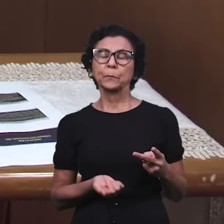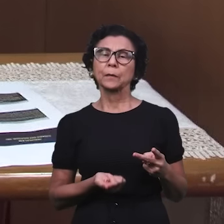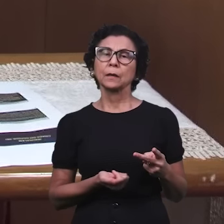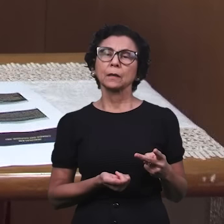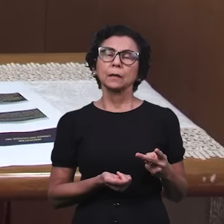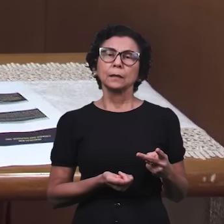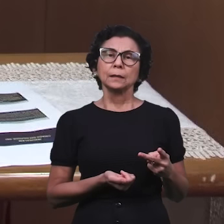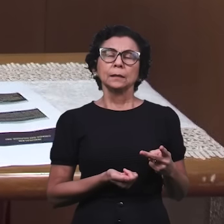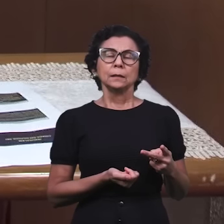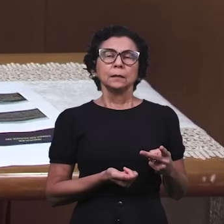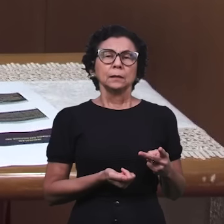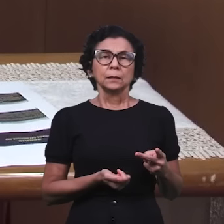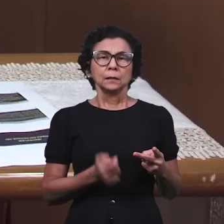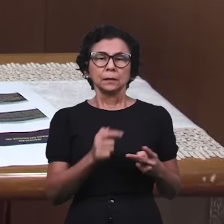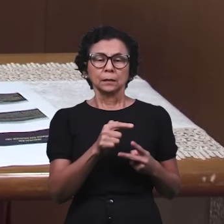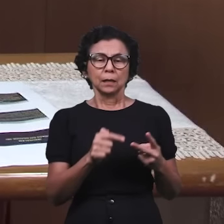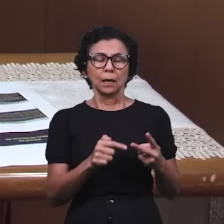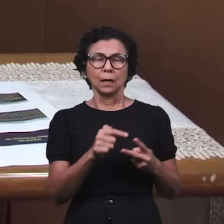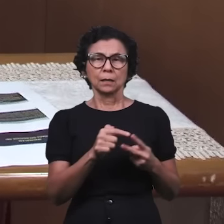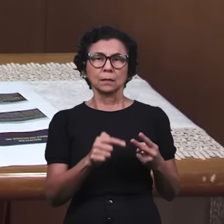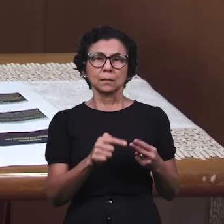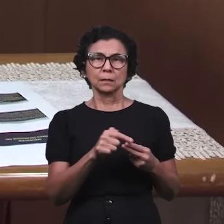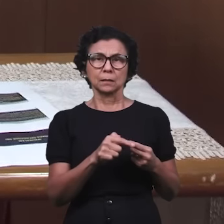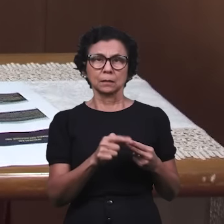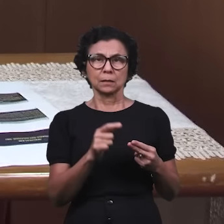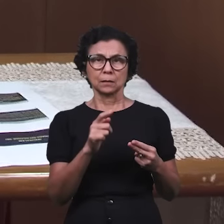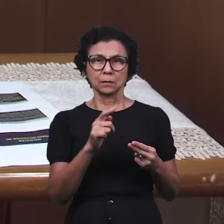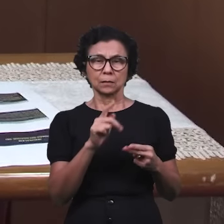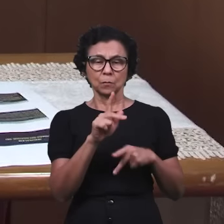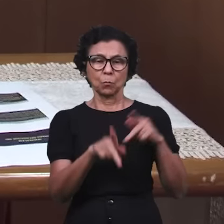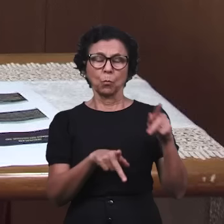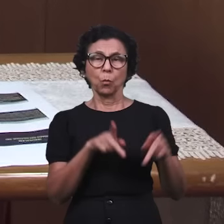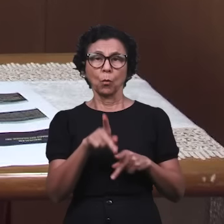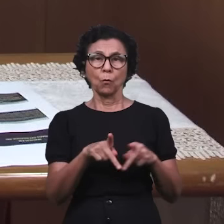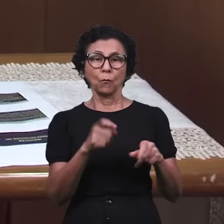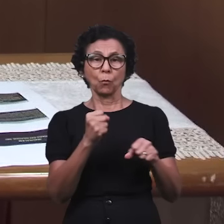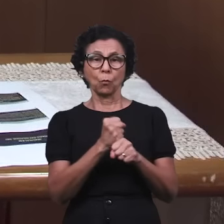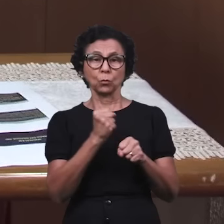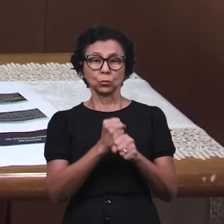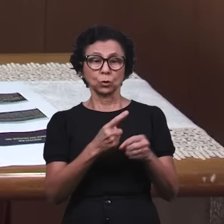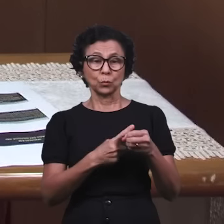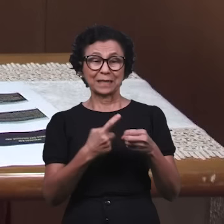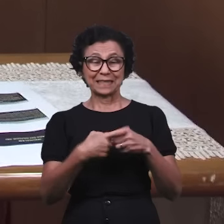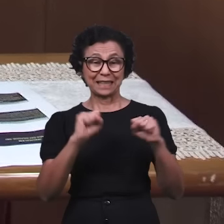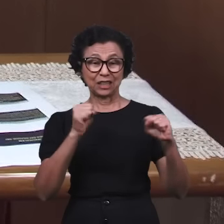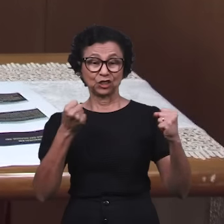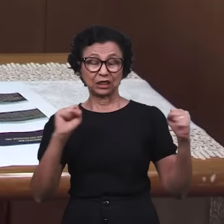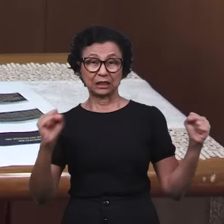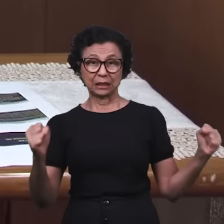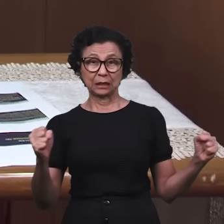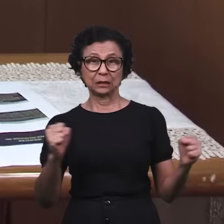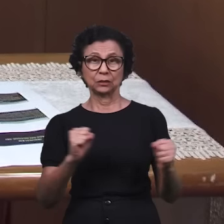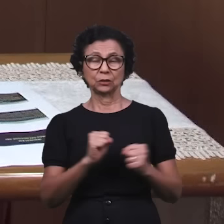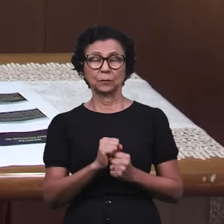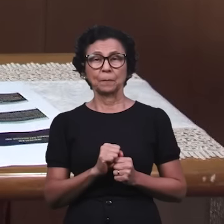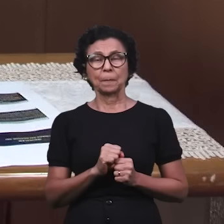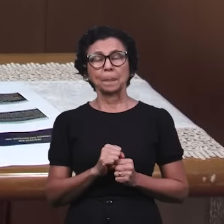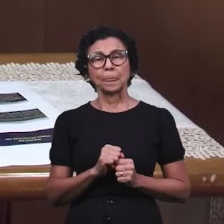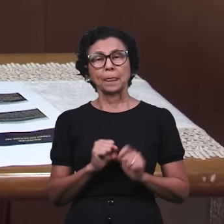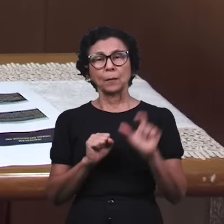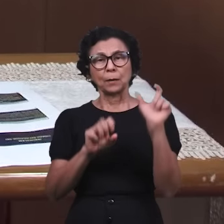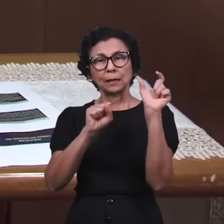E habitaram e construíram uma fortaleza. A palavra Sião vem da